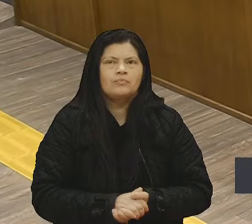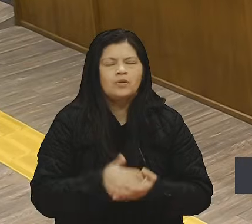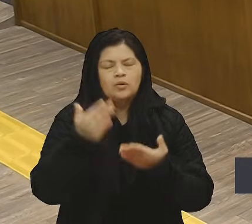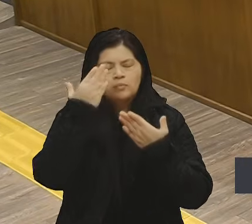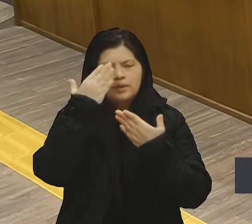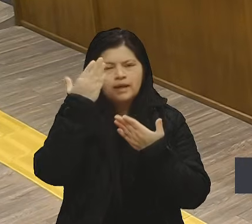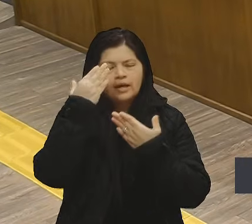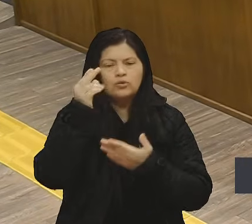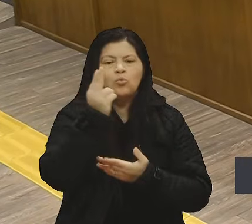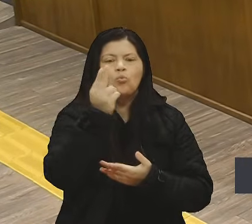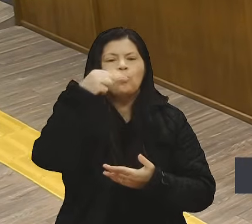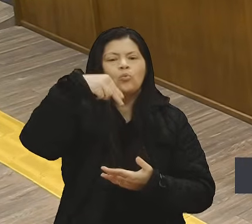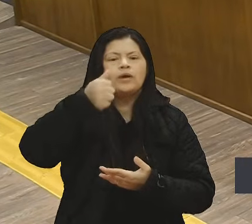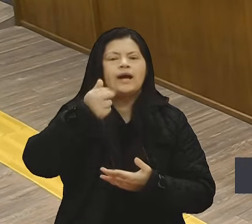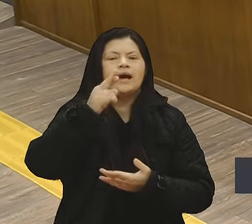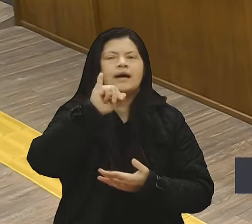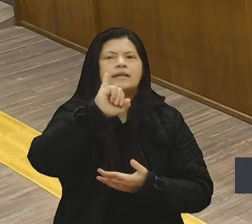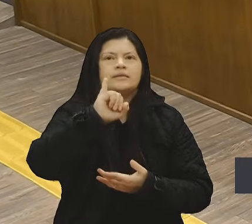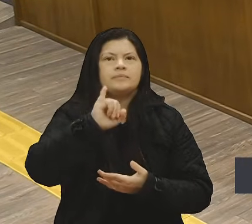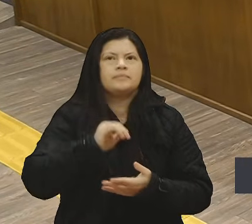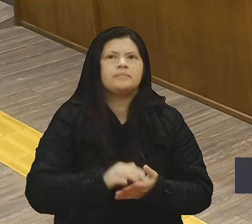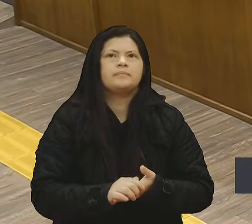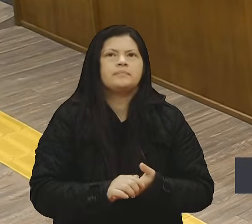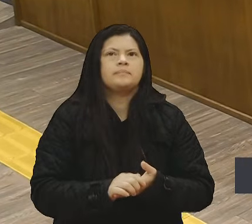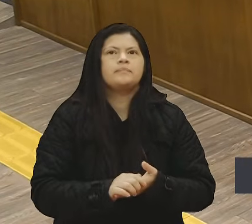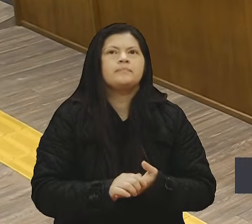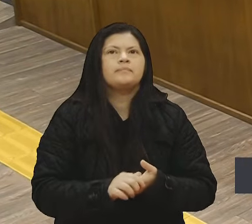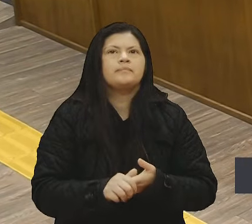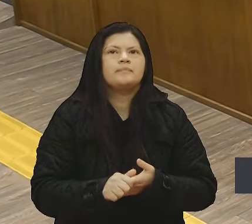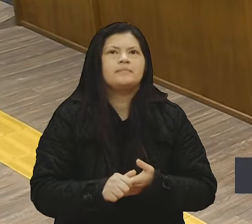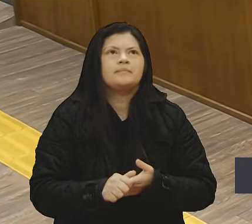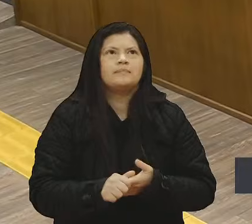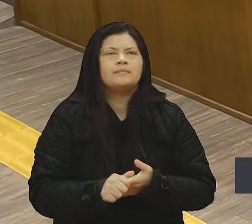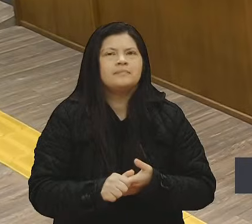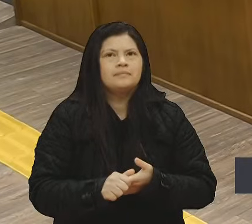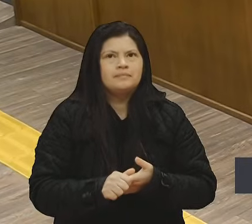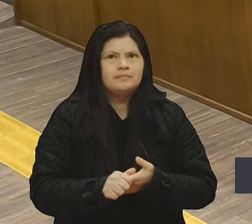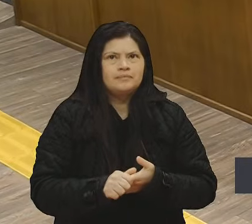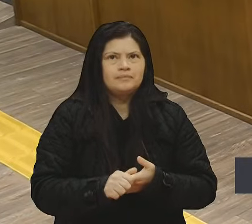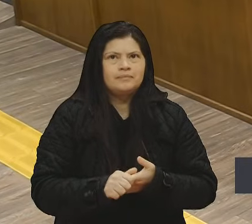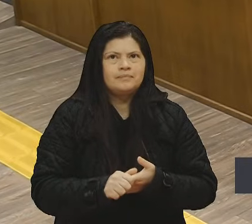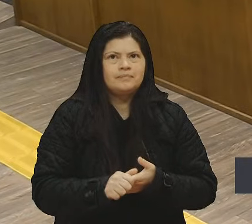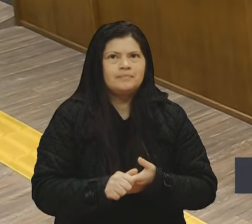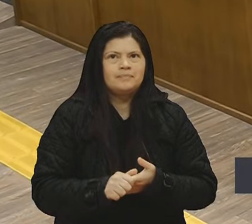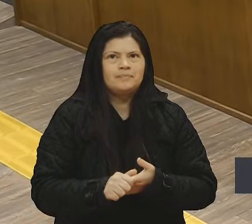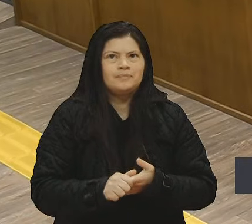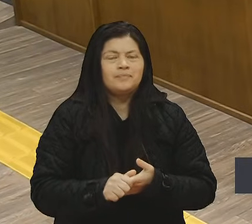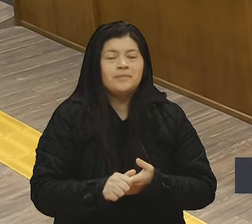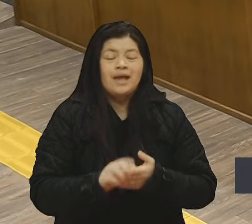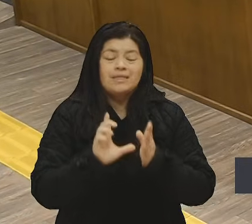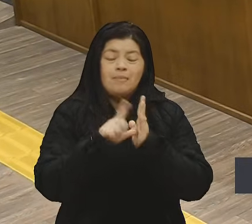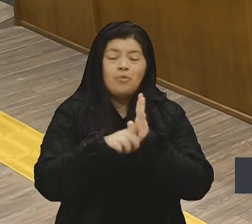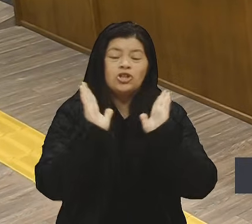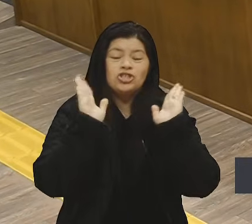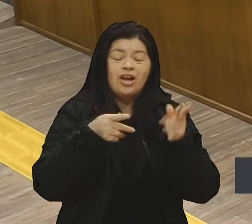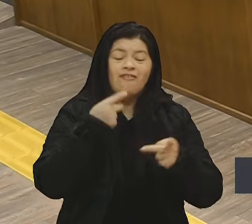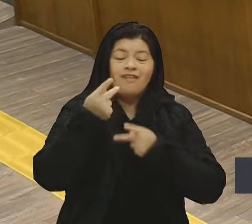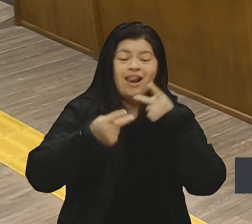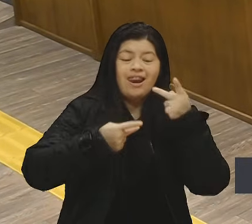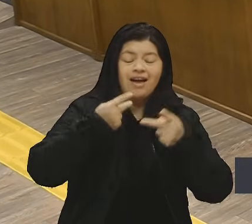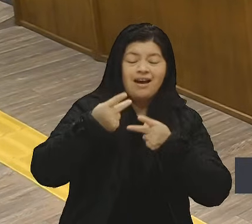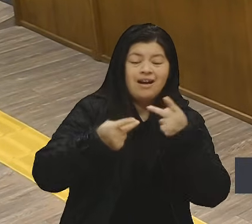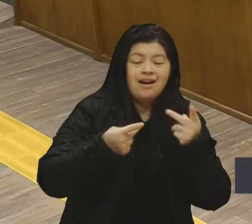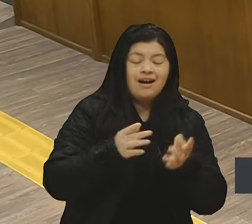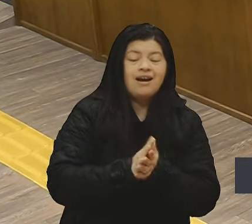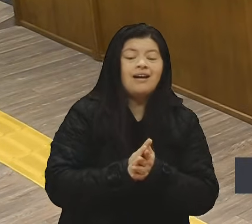Munari, por favor, com a palavra. Até é difícil falar depois de tudo que foi dito, né? Acho que eu vou rever